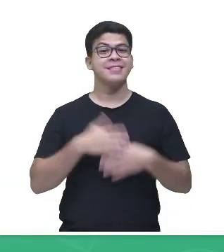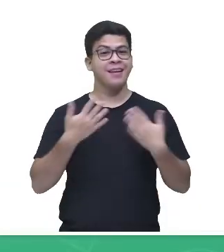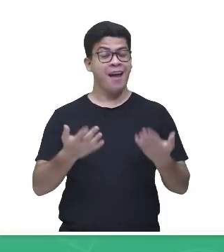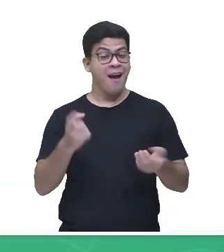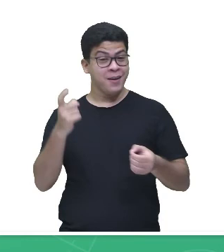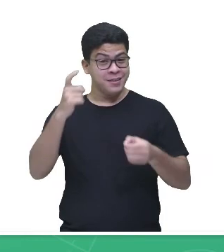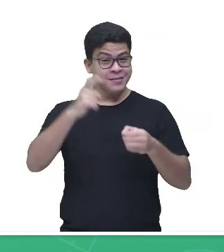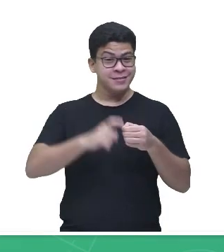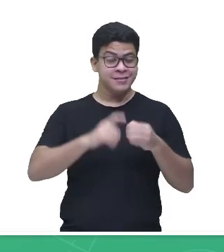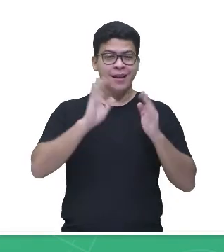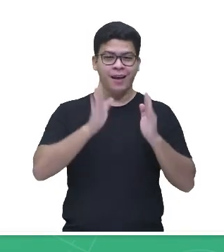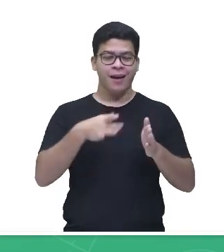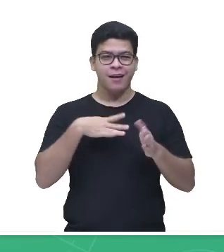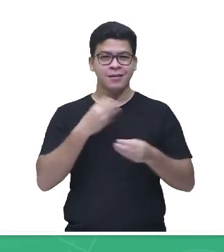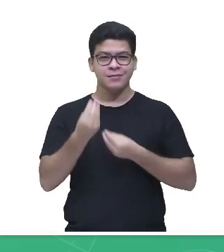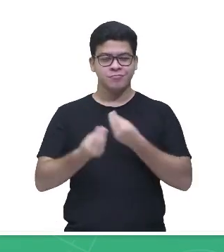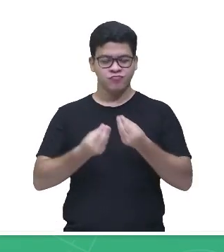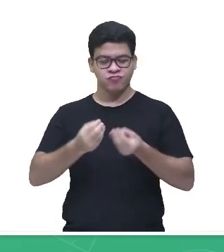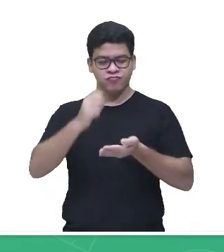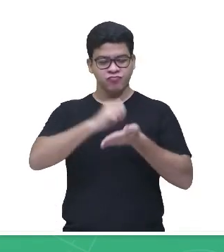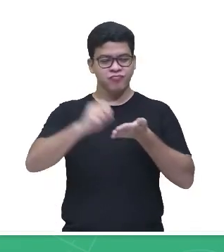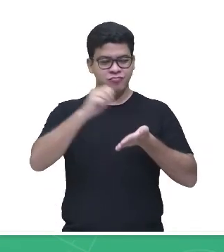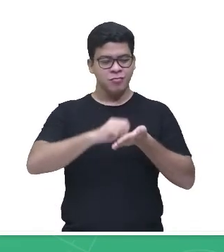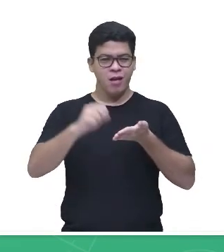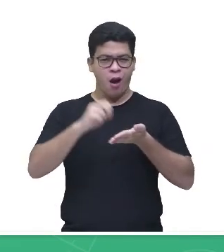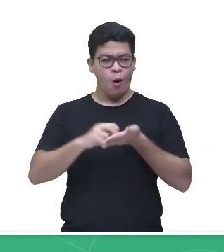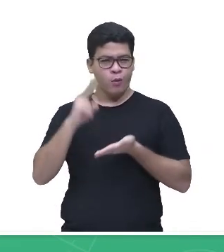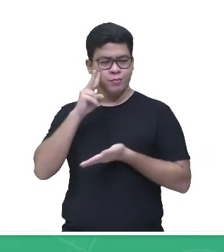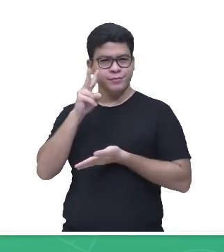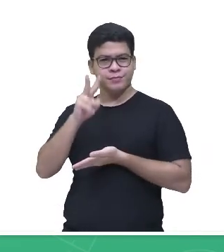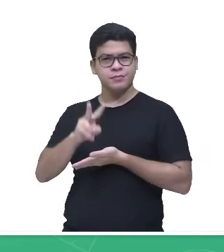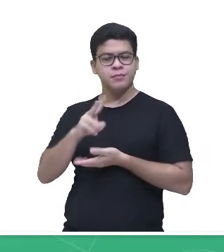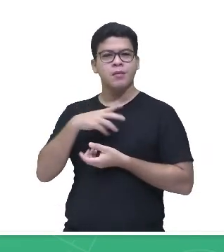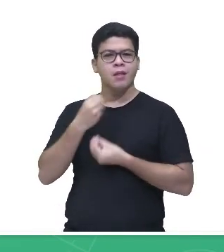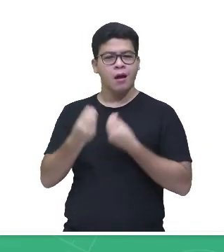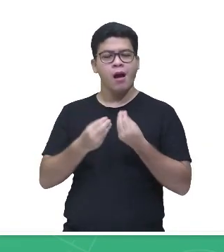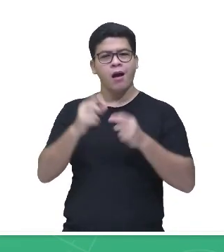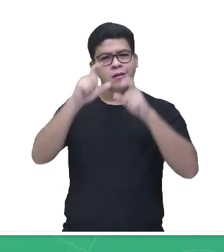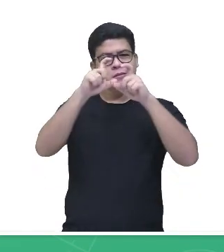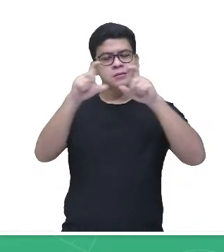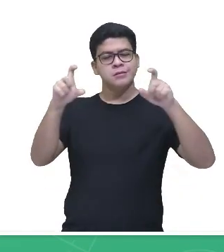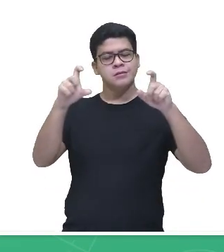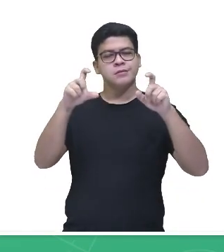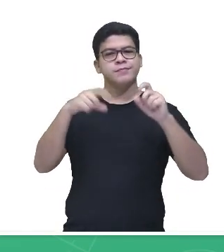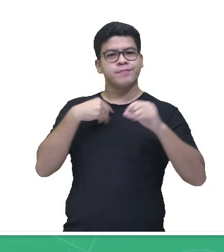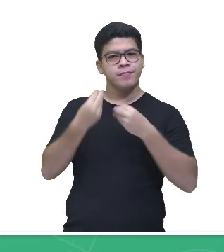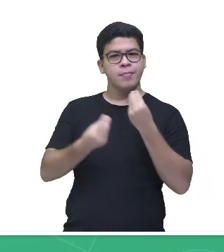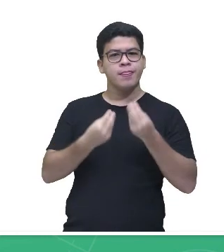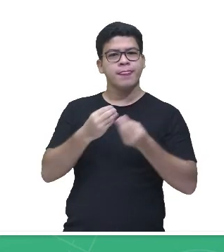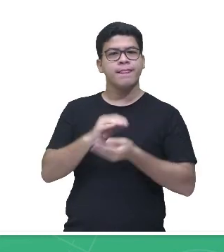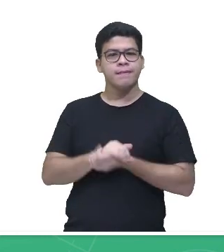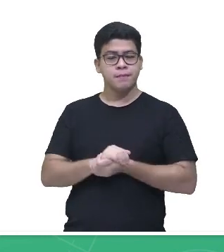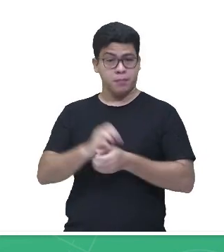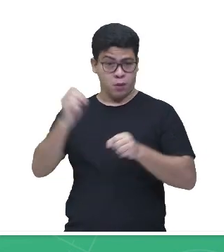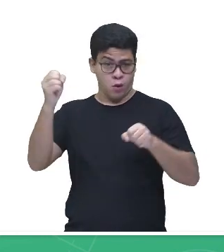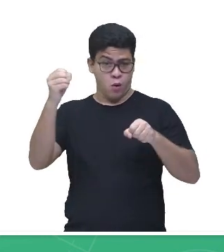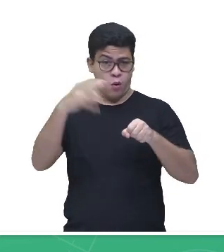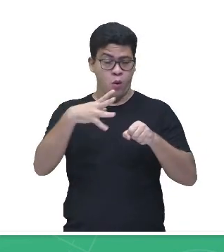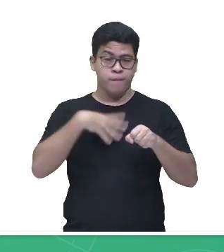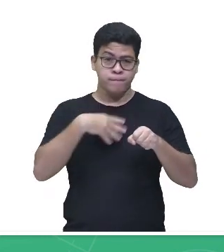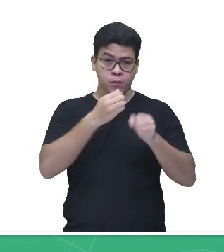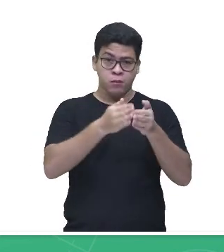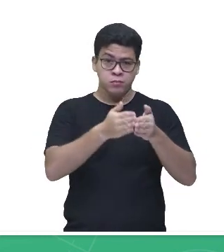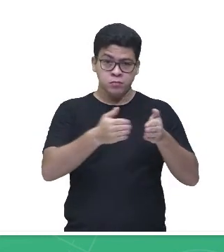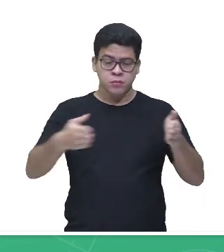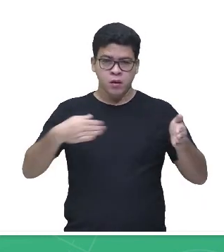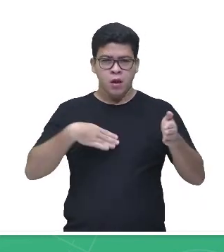Retornando então, vamos lá a nossa correção, vamos ler o enunciado para compreender com vocês. No período do Iluminismo, no século XVIII, o